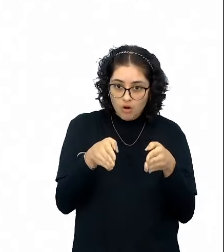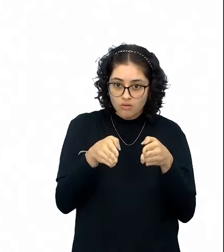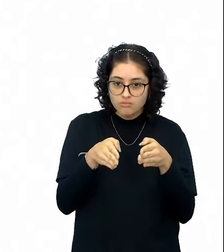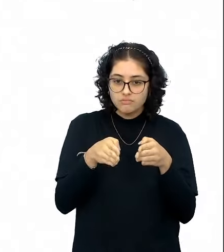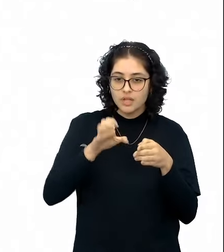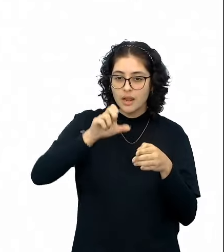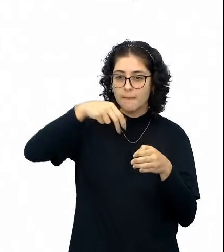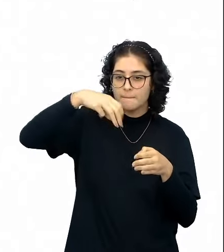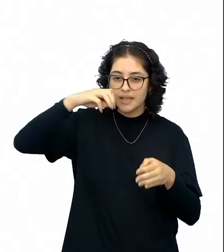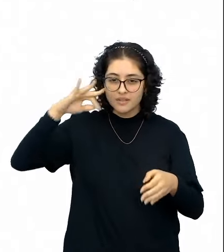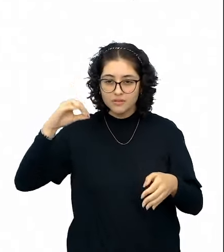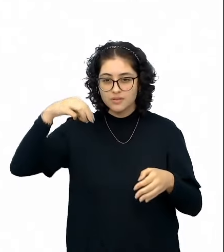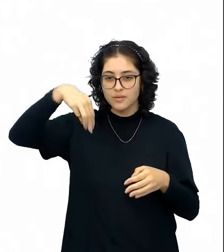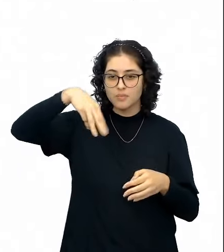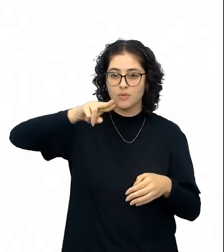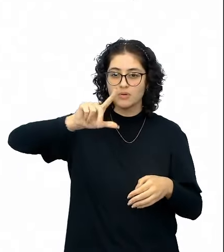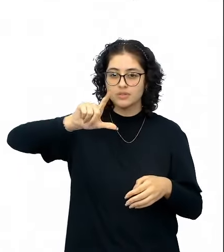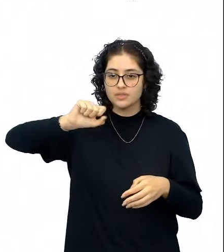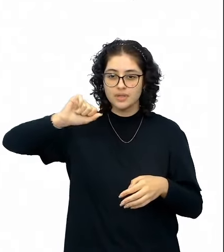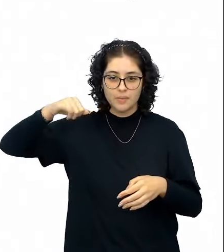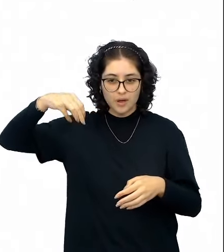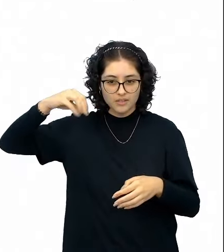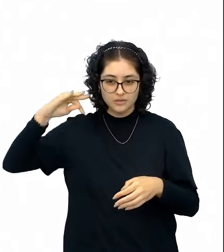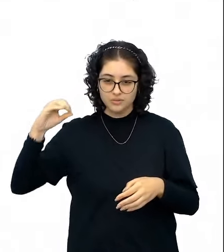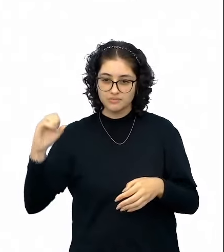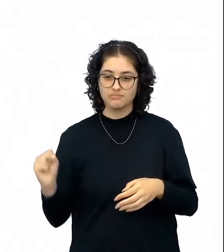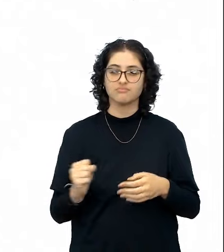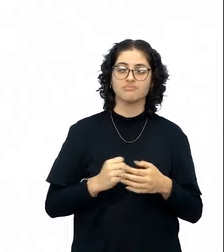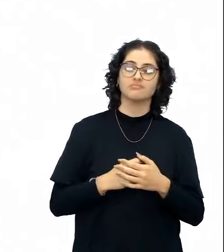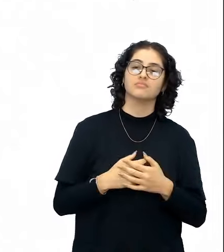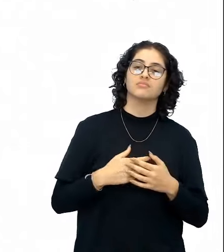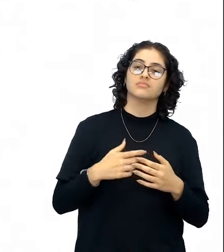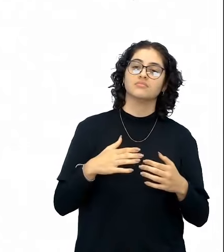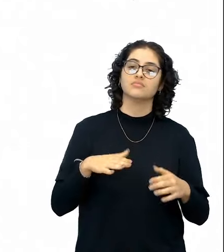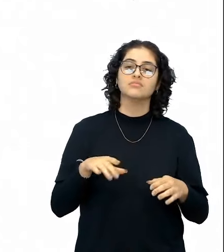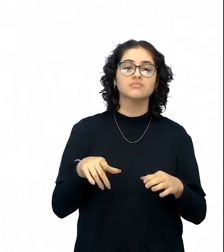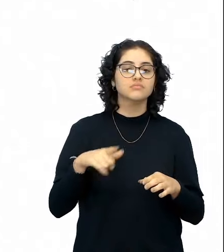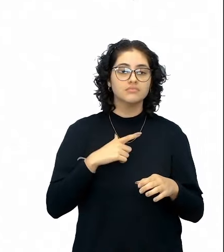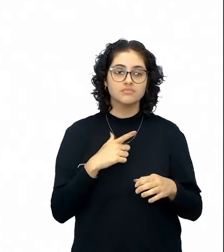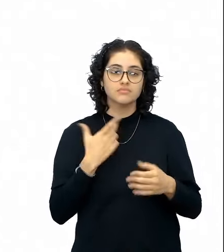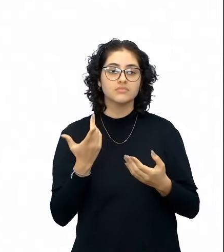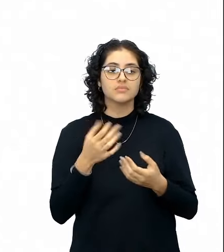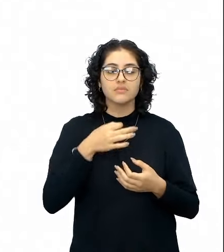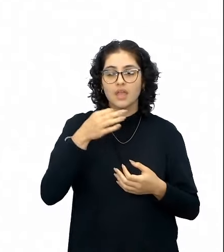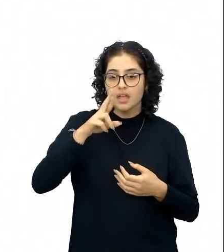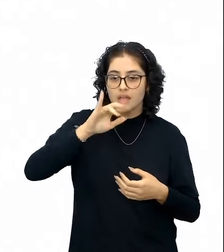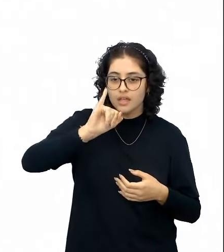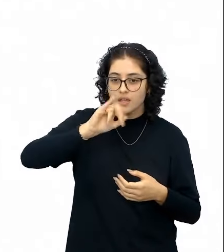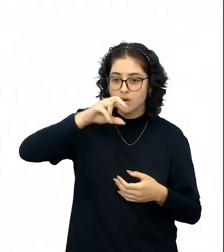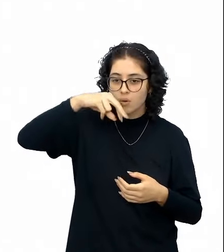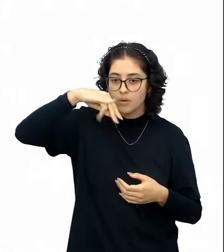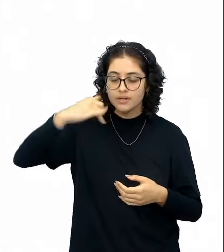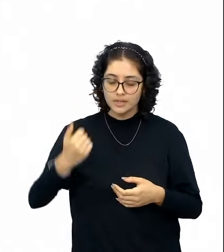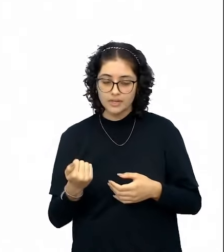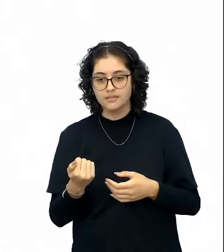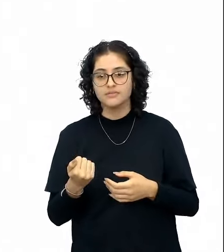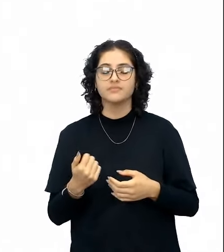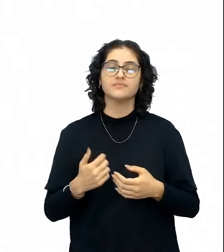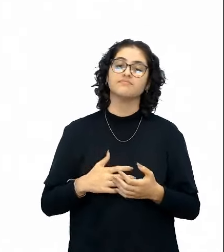multissemióticos estáticos ou em movimento, privilegiando as figuras de linguagem e ironia, e no caso também,